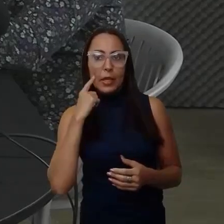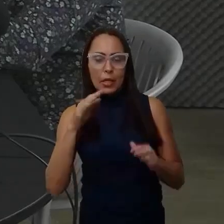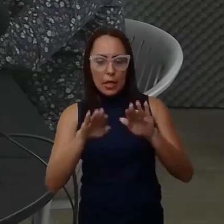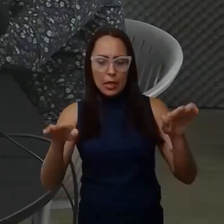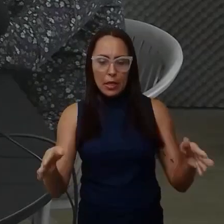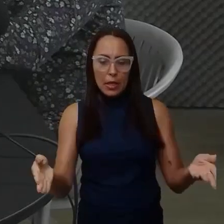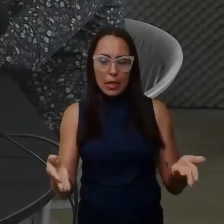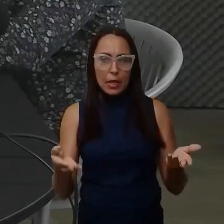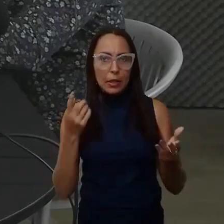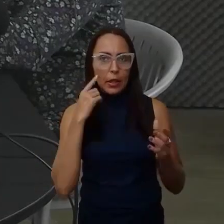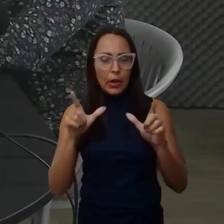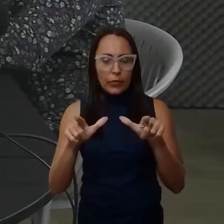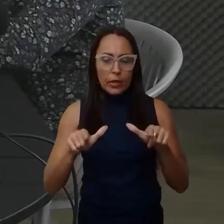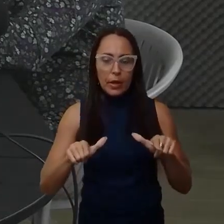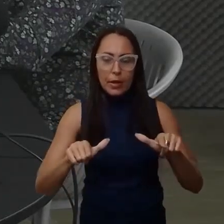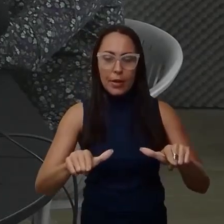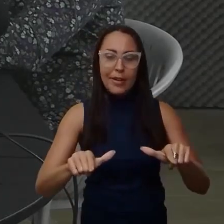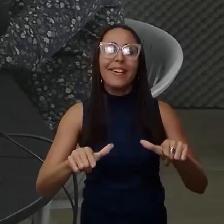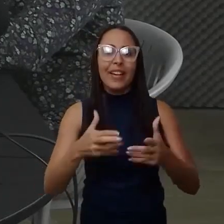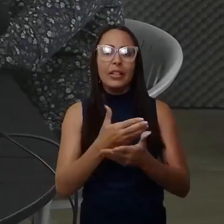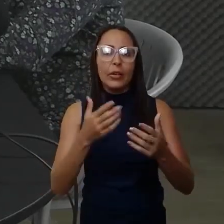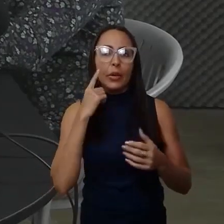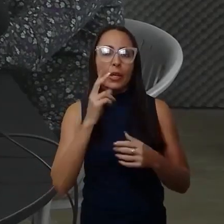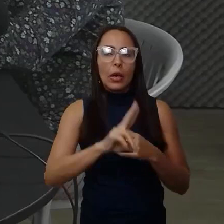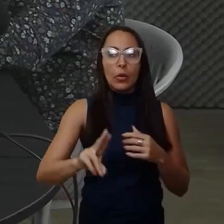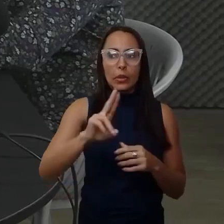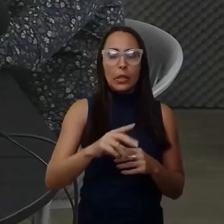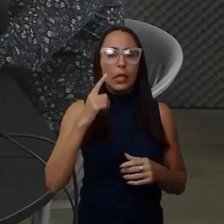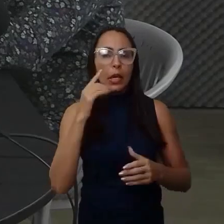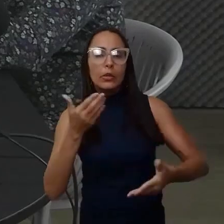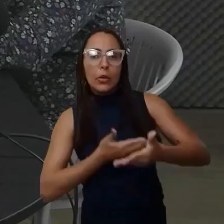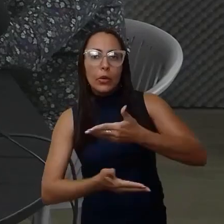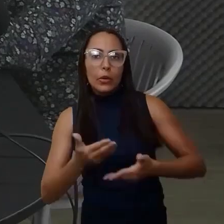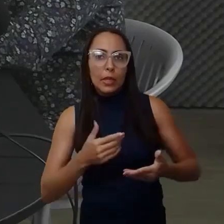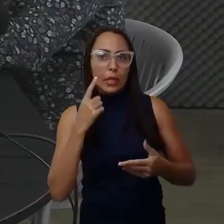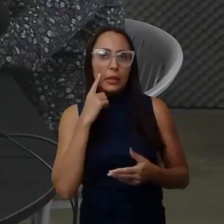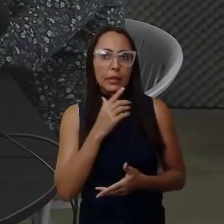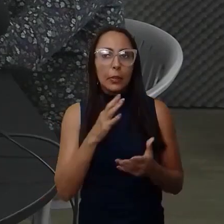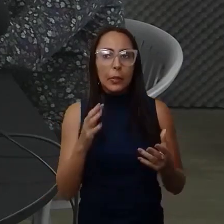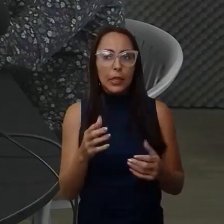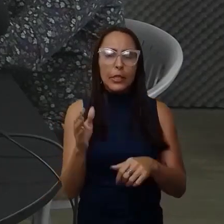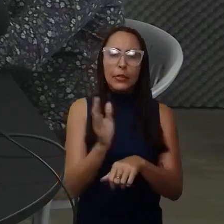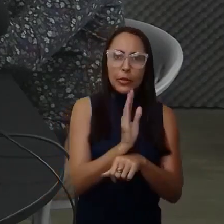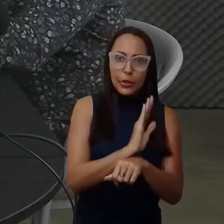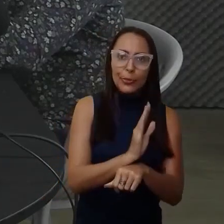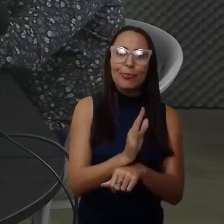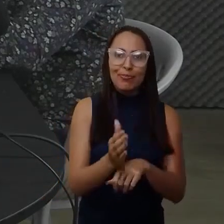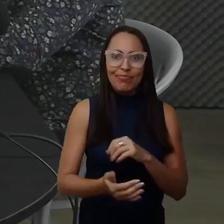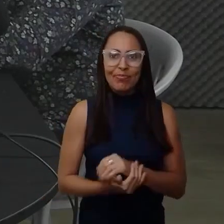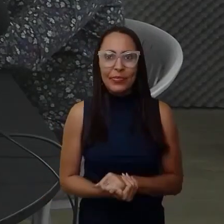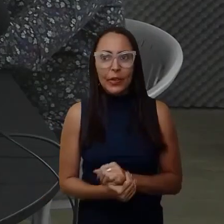era sócia, eu devia ter uns 9 anos de idade. Eu era a única criança que era sócia de um cineclube, de uma locadora de vídeo. Locadora. Porque me